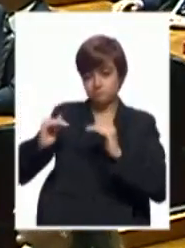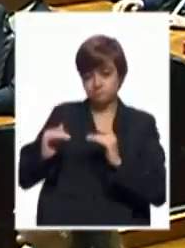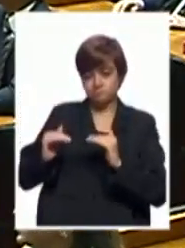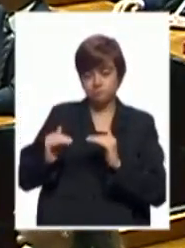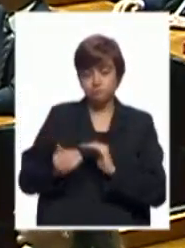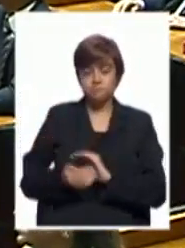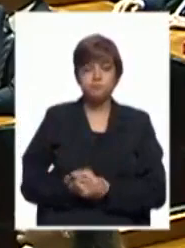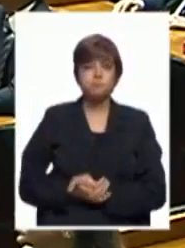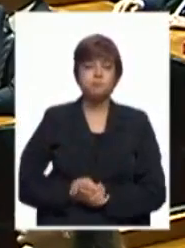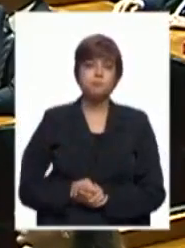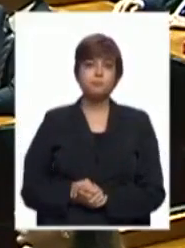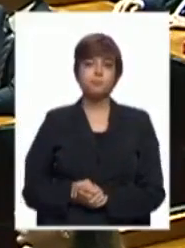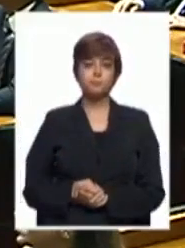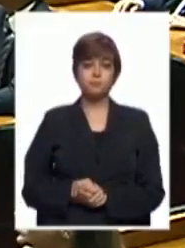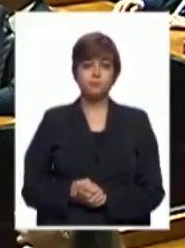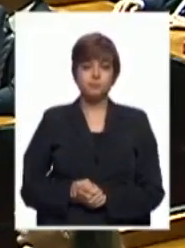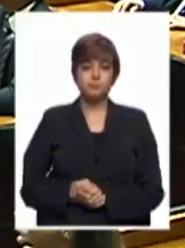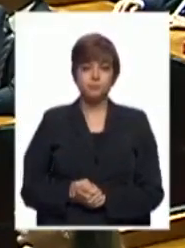prosseguiremos.